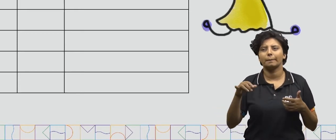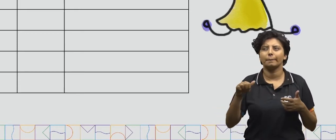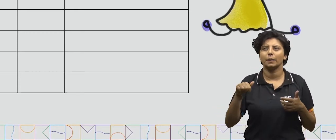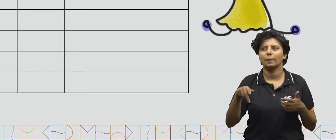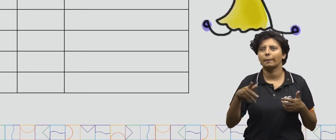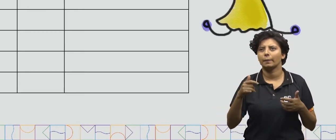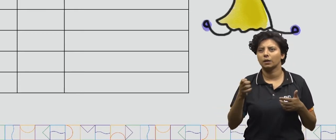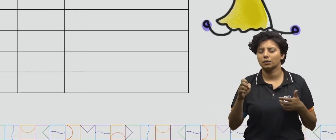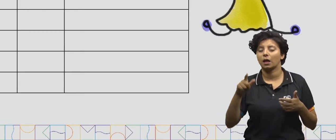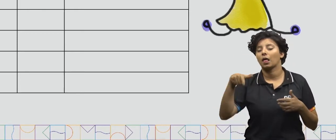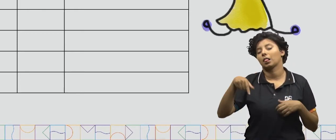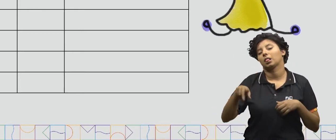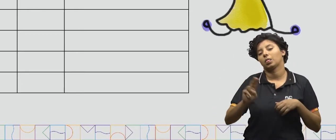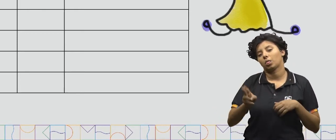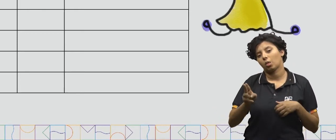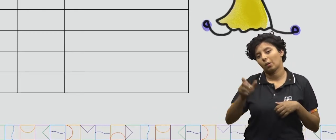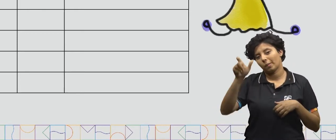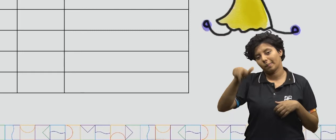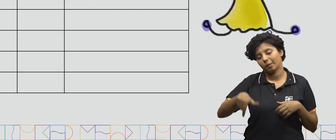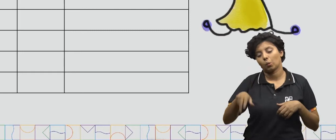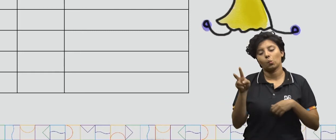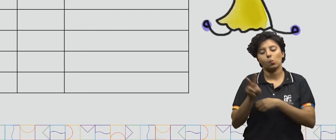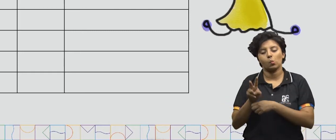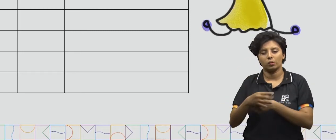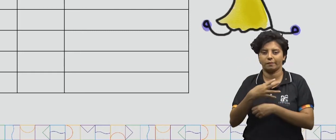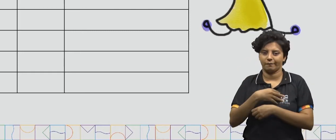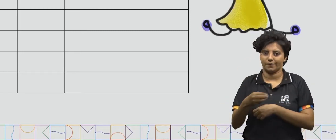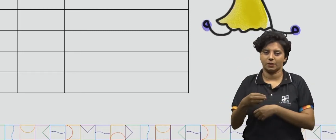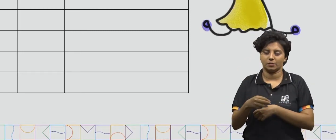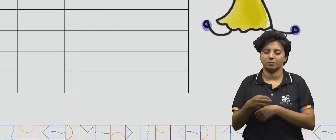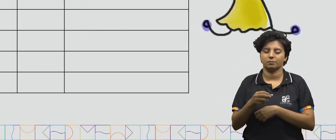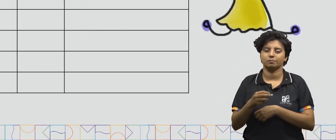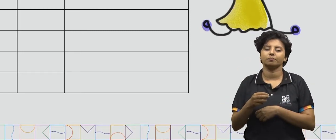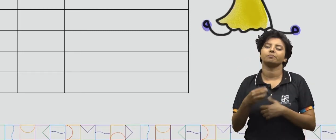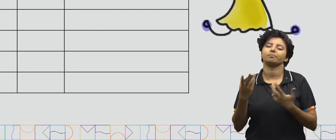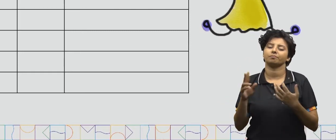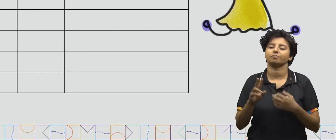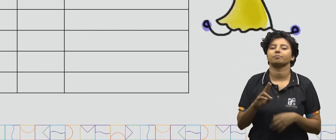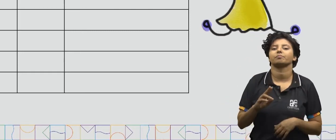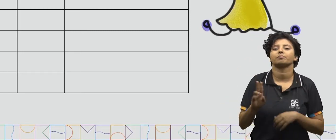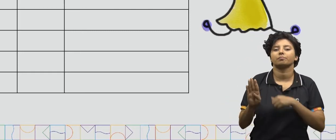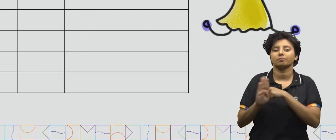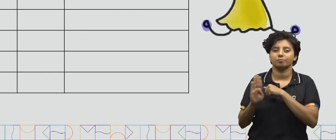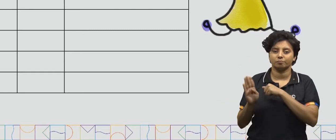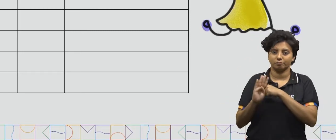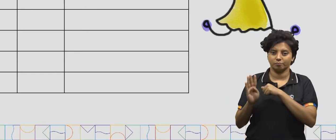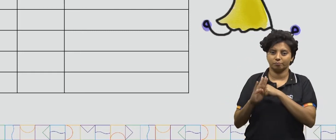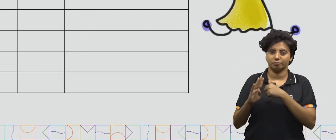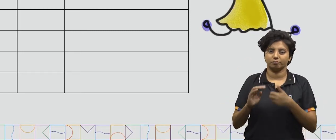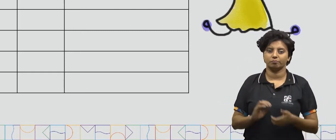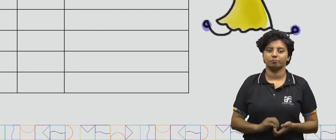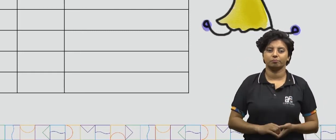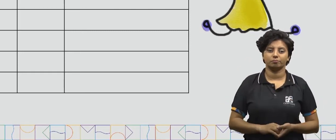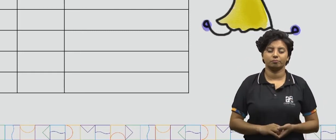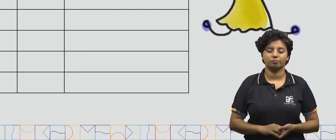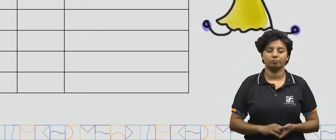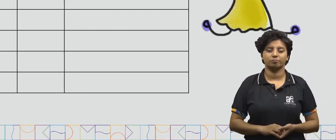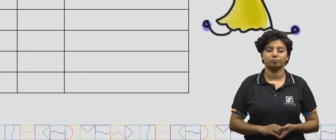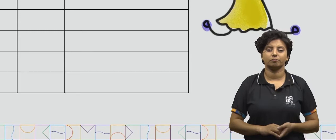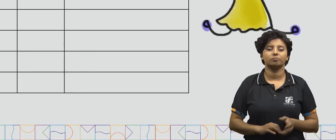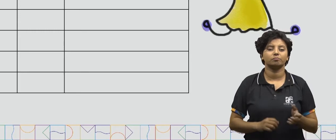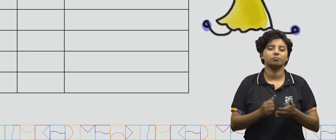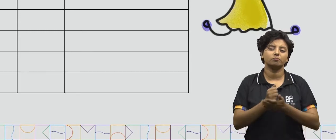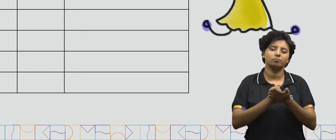Mamãe é um nome dado a quem tem e cuida dos filhos. E se é um nome, é um substantivo.